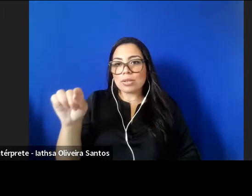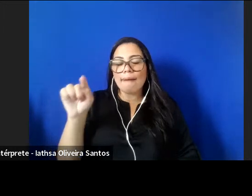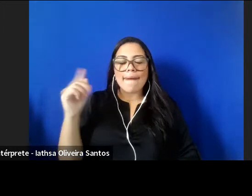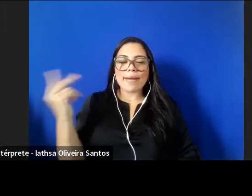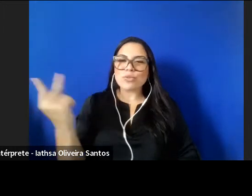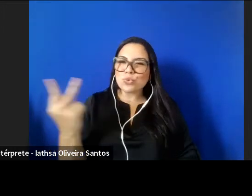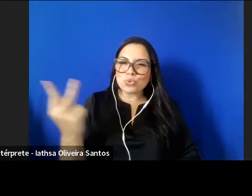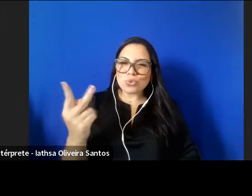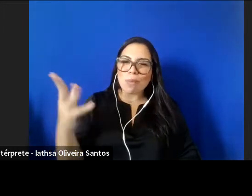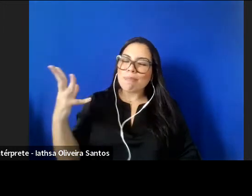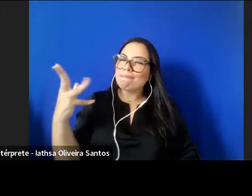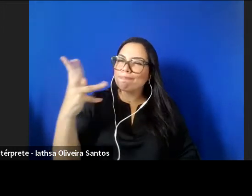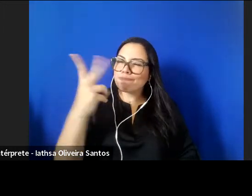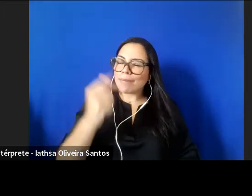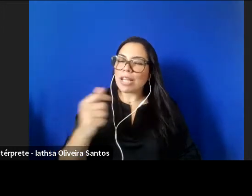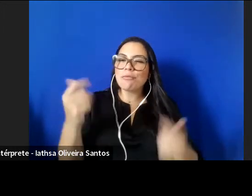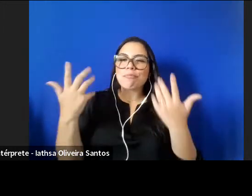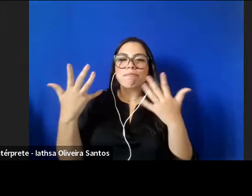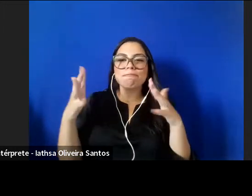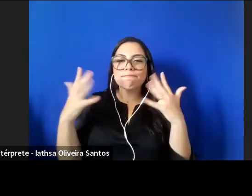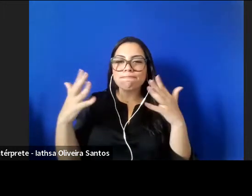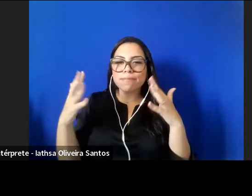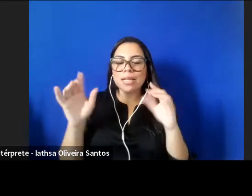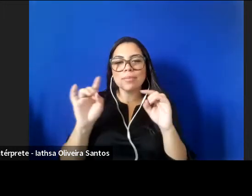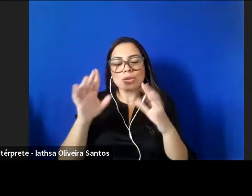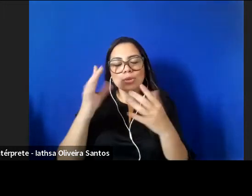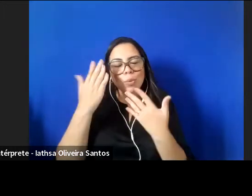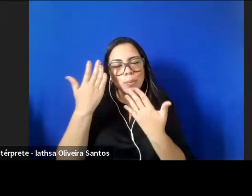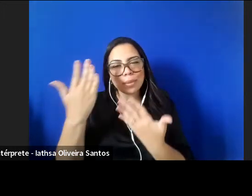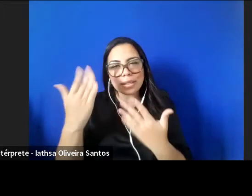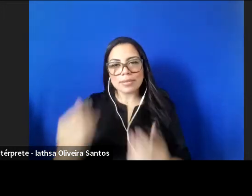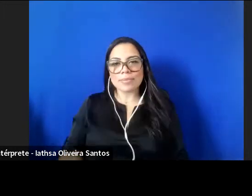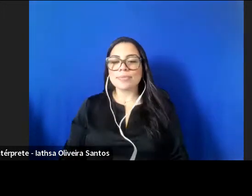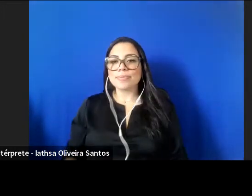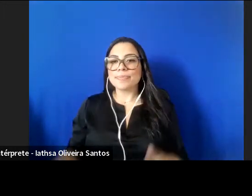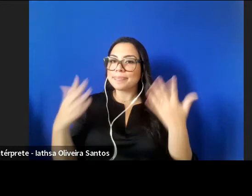Contribuição que vem dando. Parabéns. Ao núcleo. Obrigado.